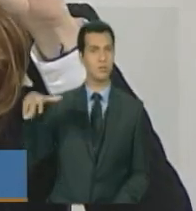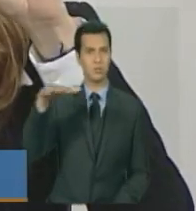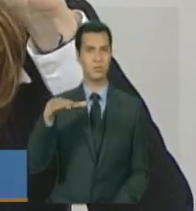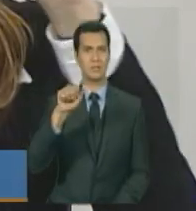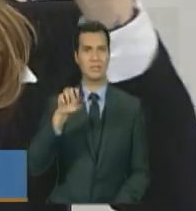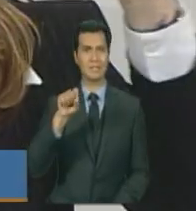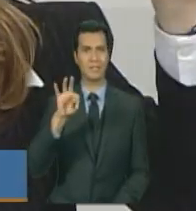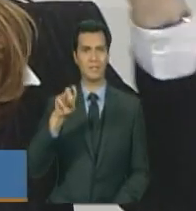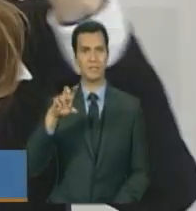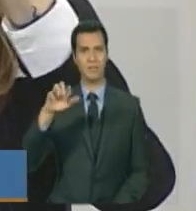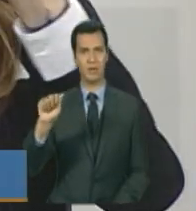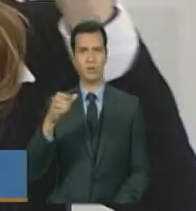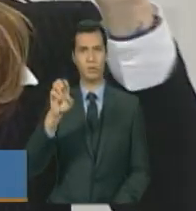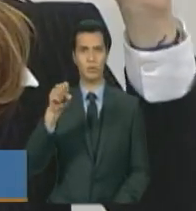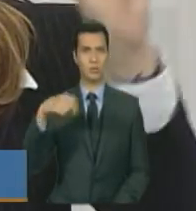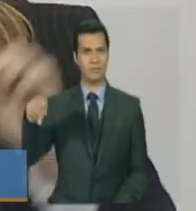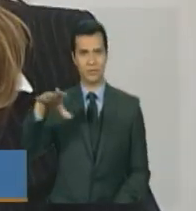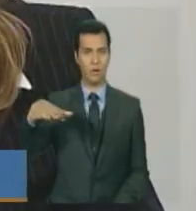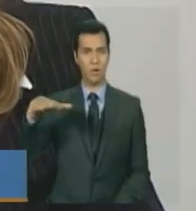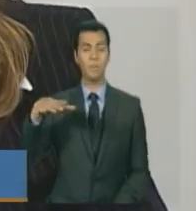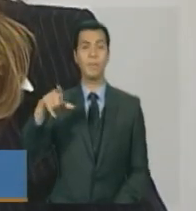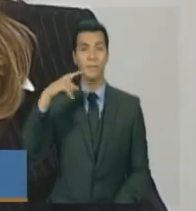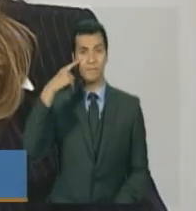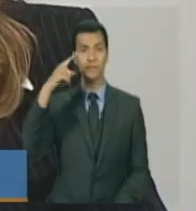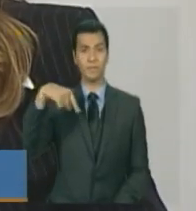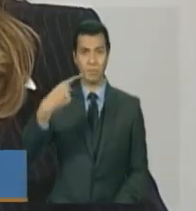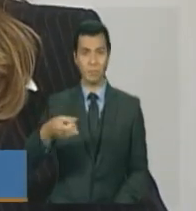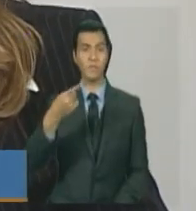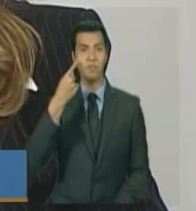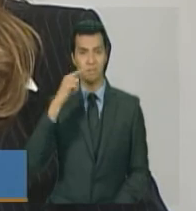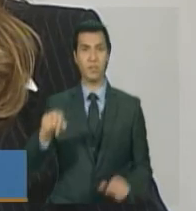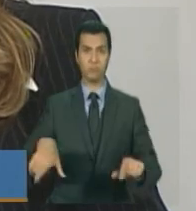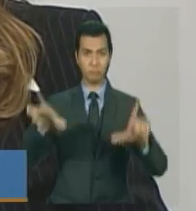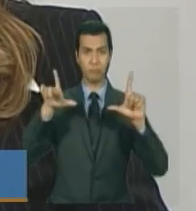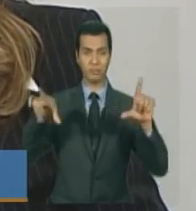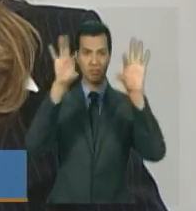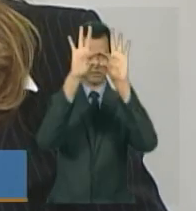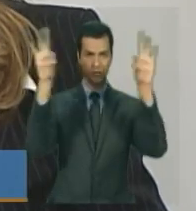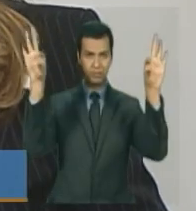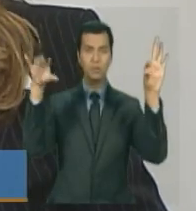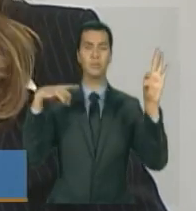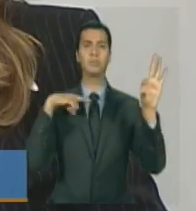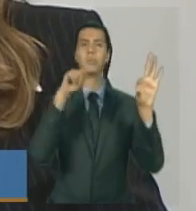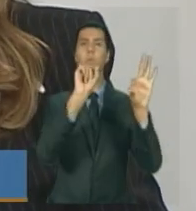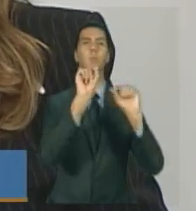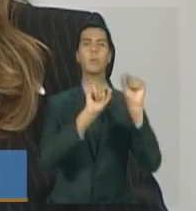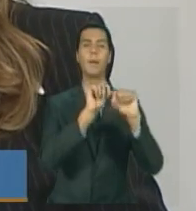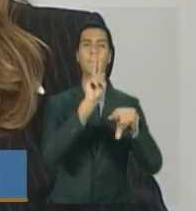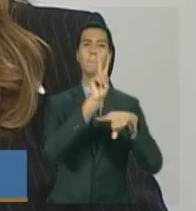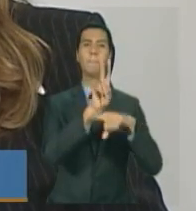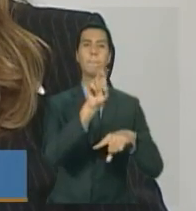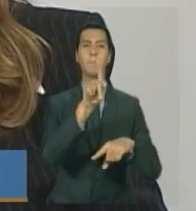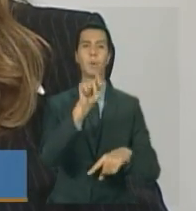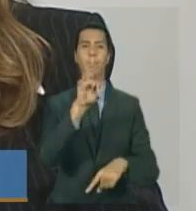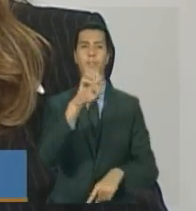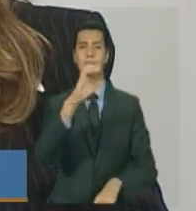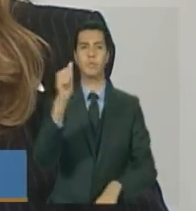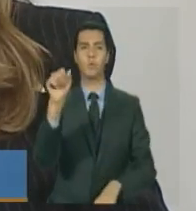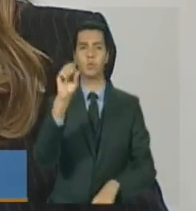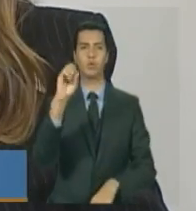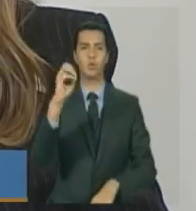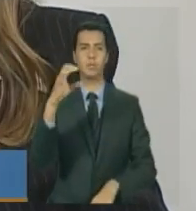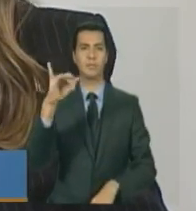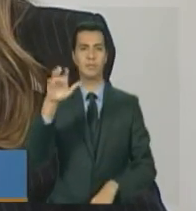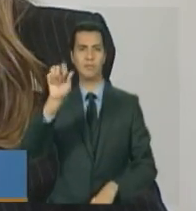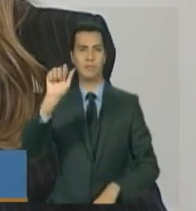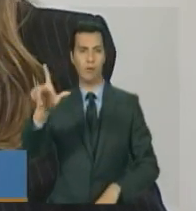uma barra no nível superior e você vai encontrar proteção social básica. Você clica em proteção social básica, vai